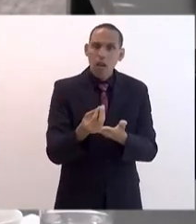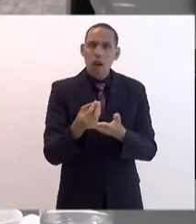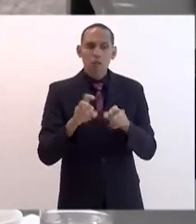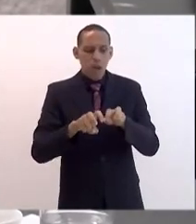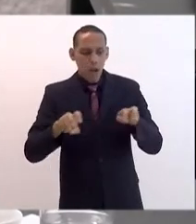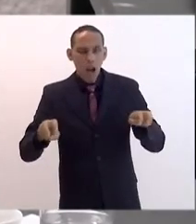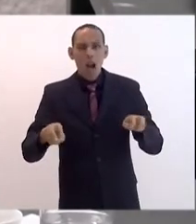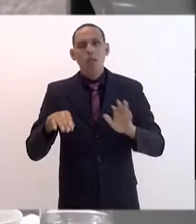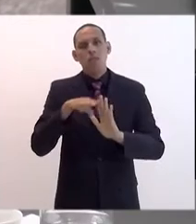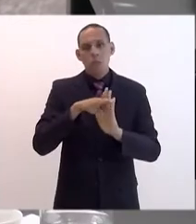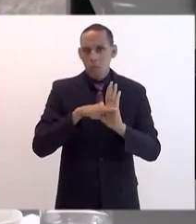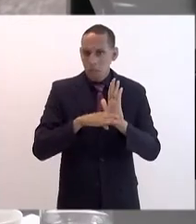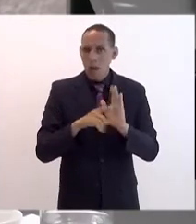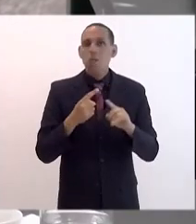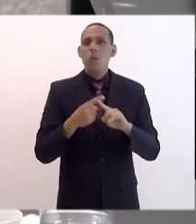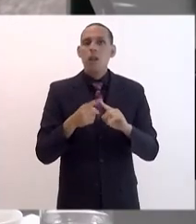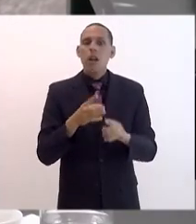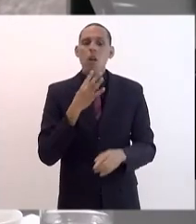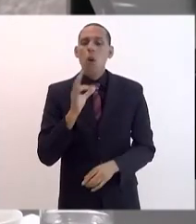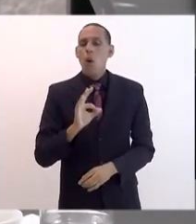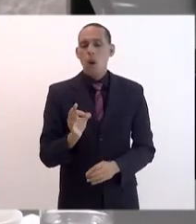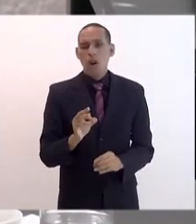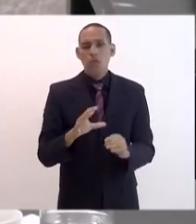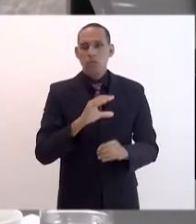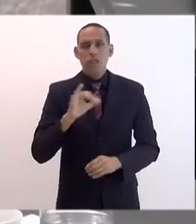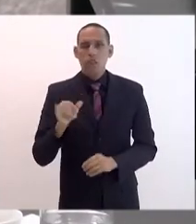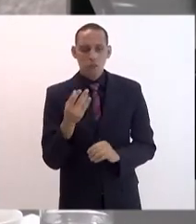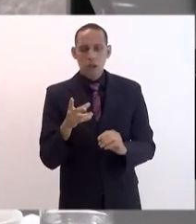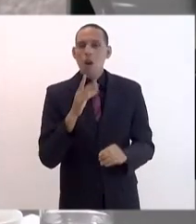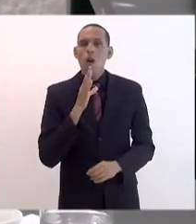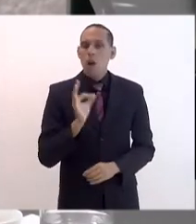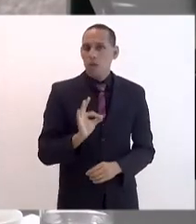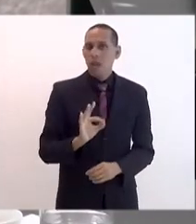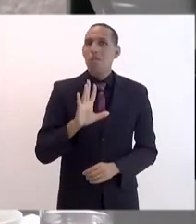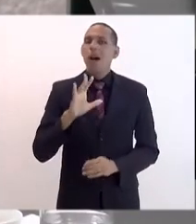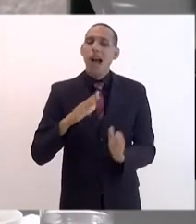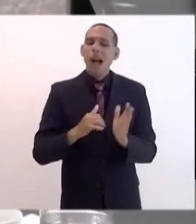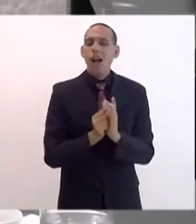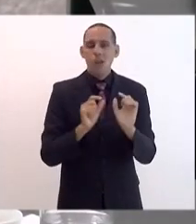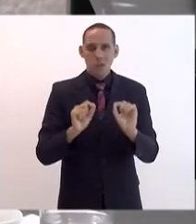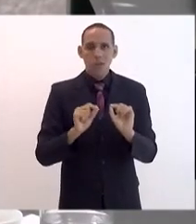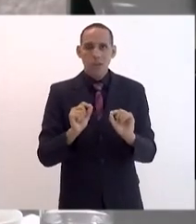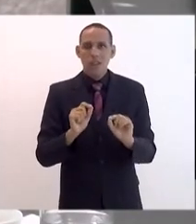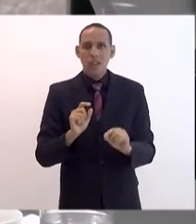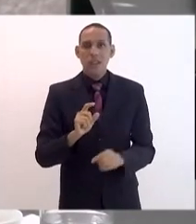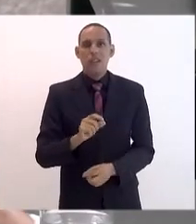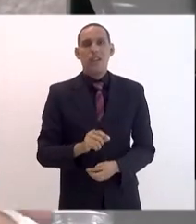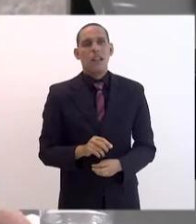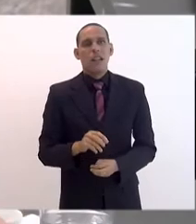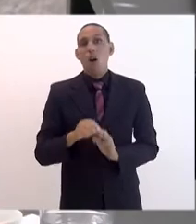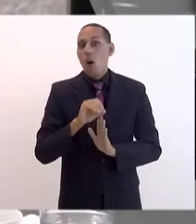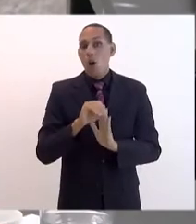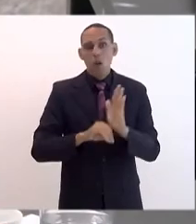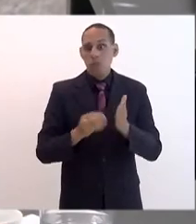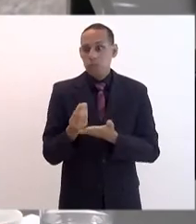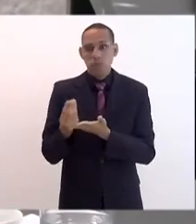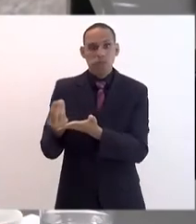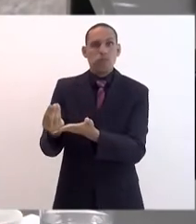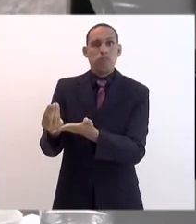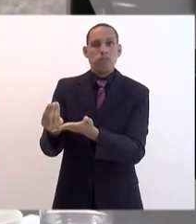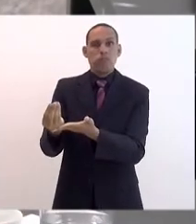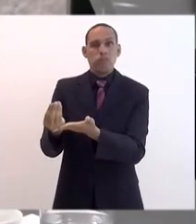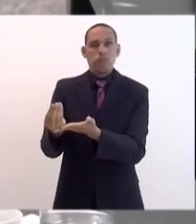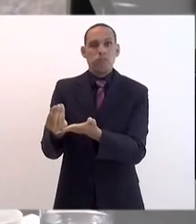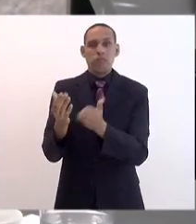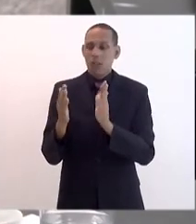procedimento com o não conhecimento pela CCJ, mas registrando o nosso não faz simplesmente um ofício de devolução, faz-se